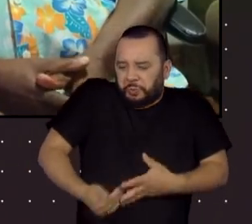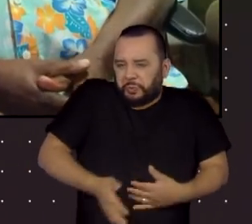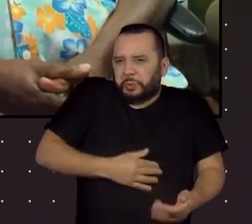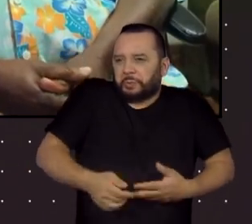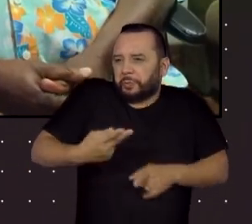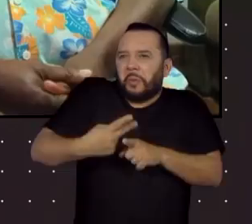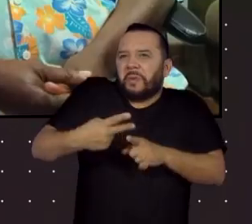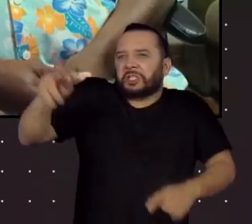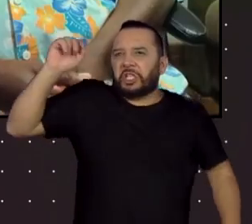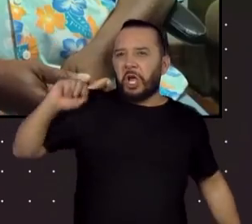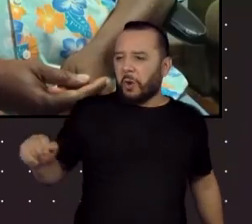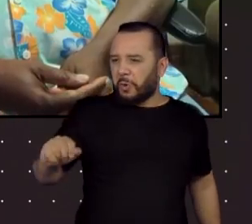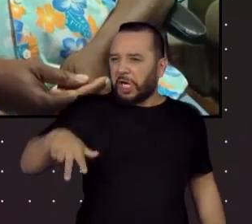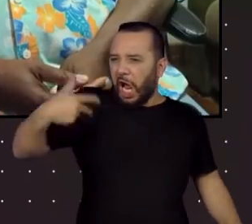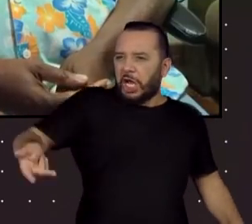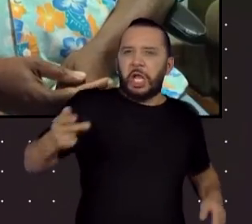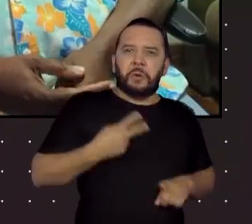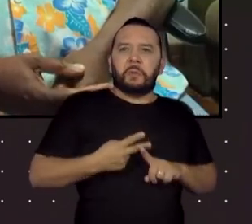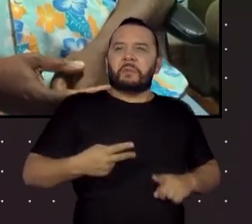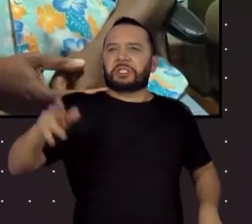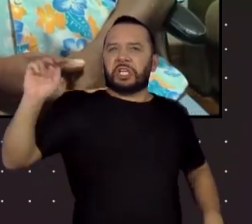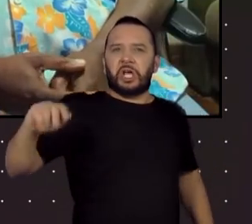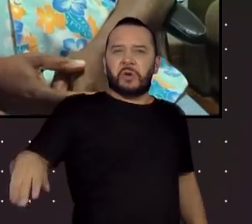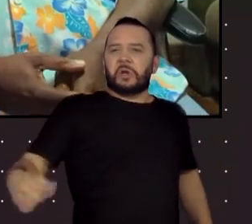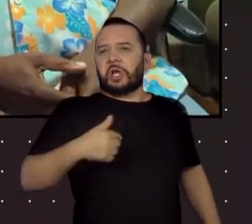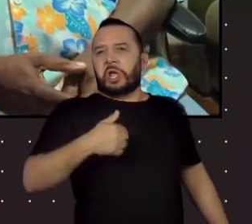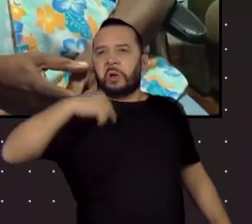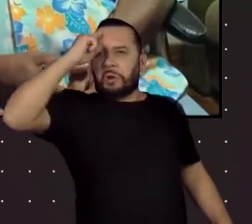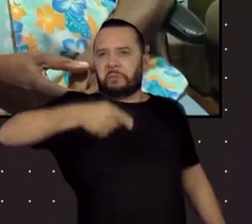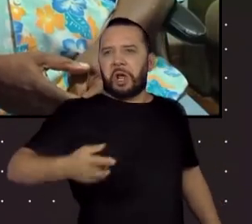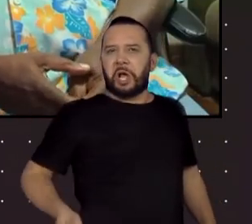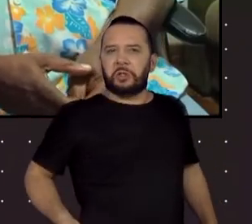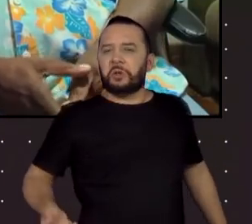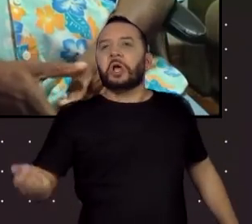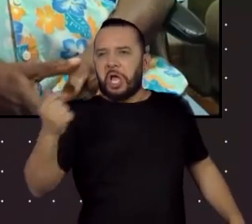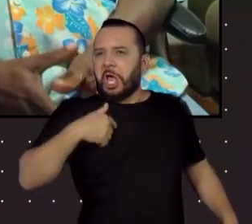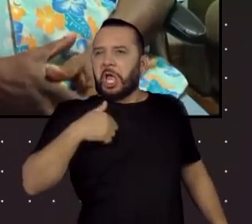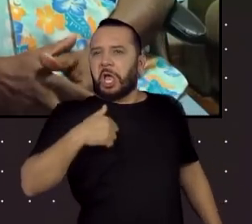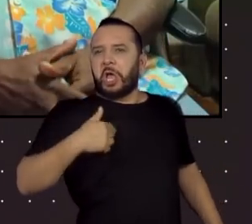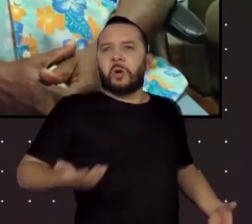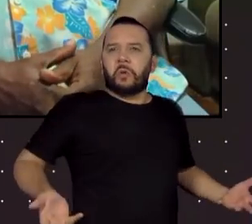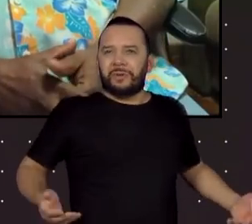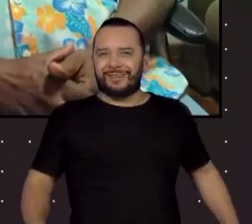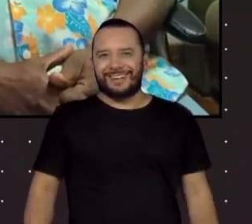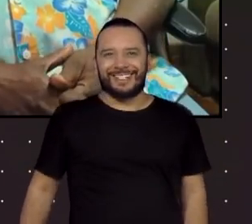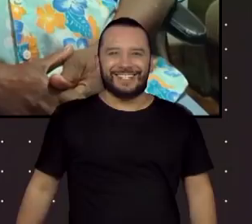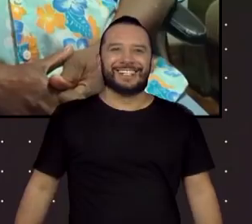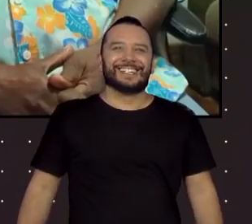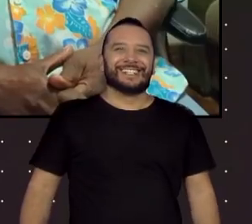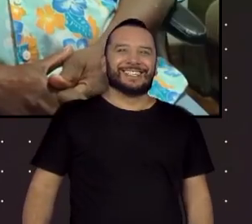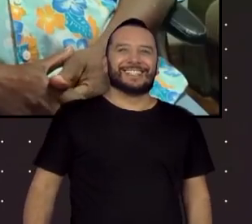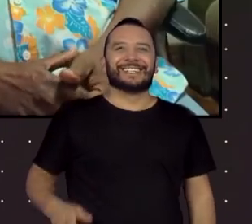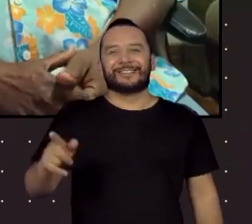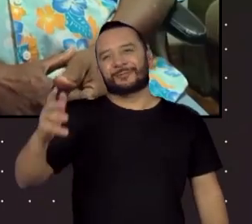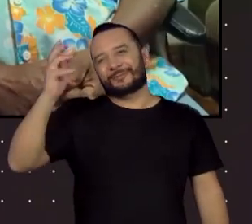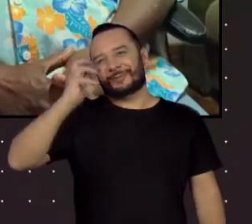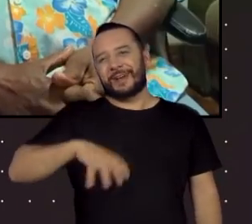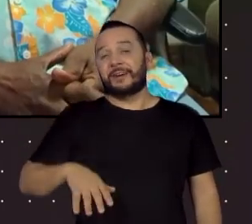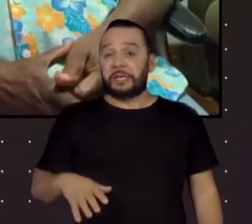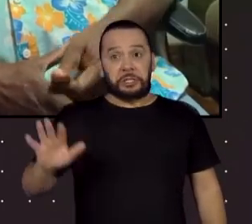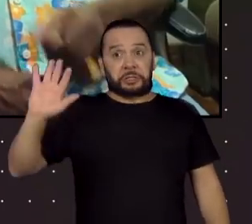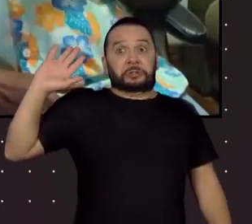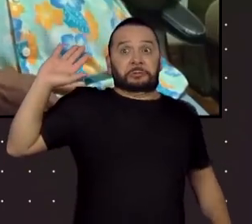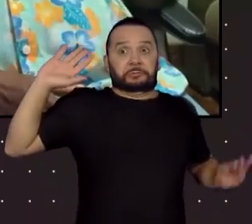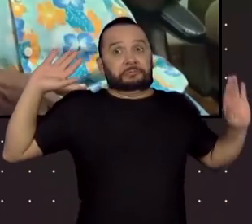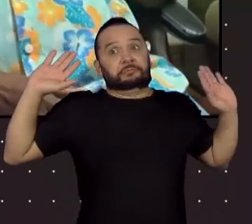não fala comigo que, não, aqui, a lateral é minha, sou eu que mando aqui na minha posição. E ele esbravejava comigo, eu falei, tá certo,